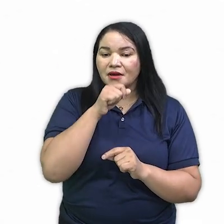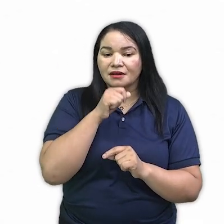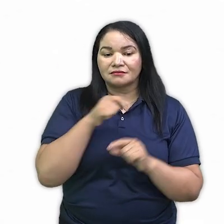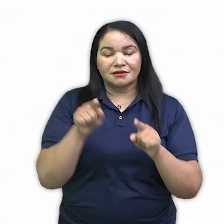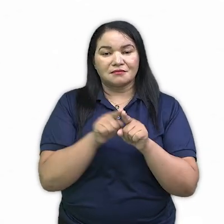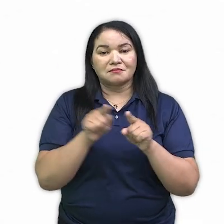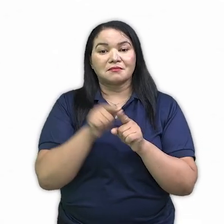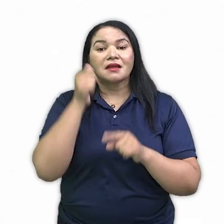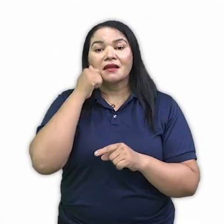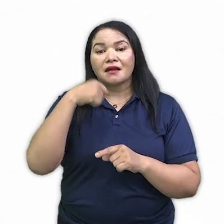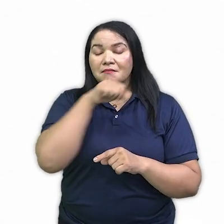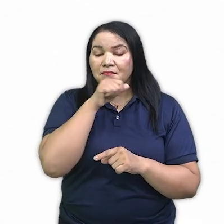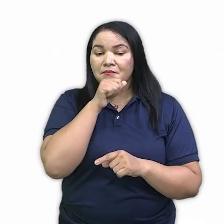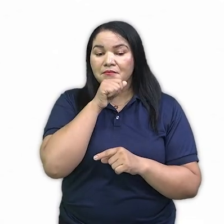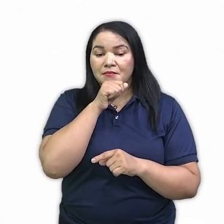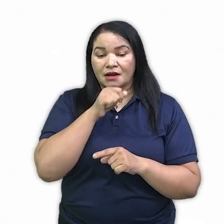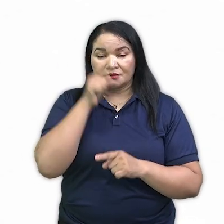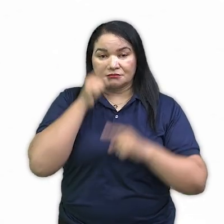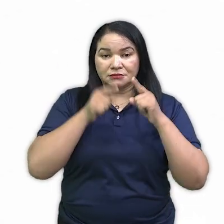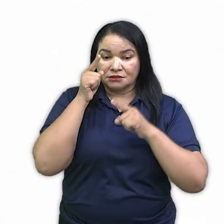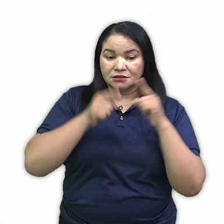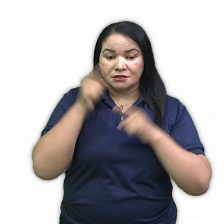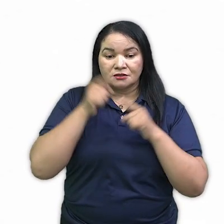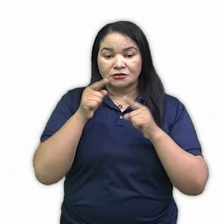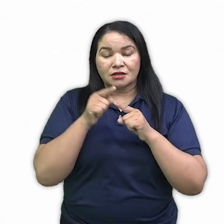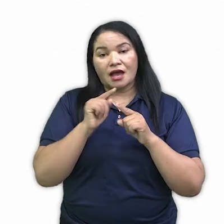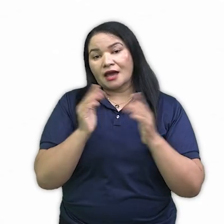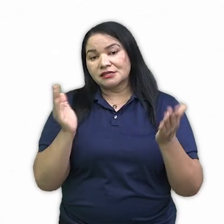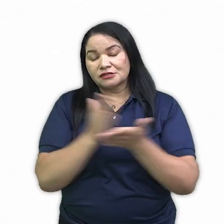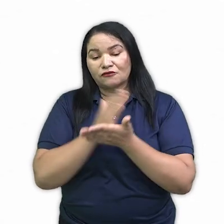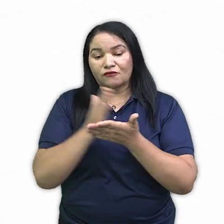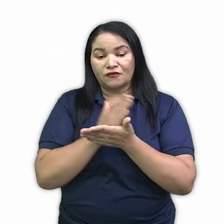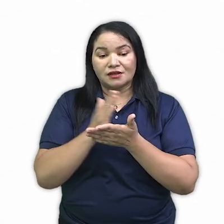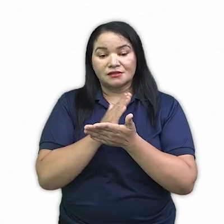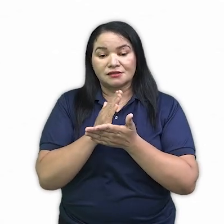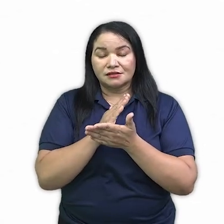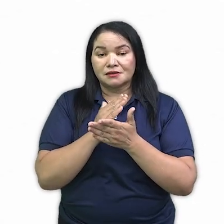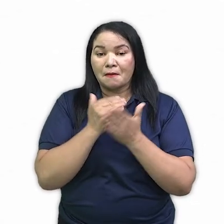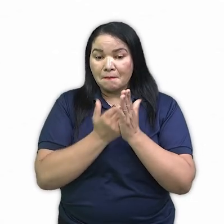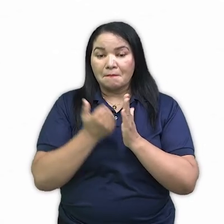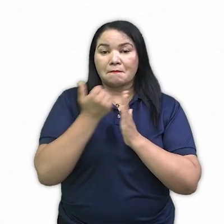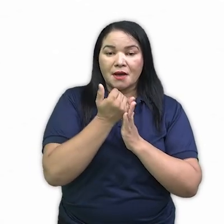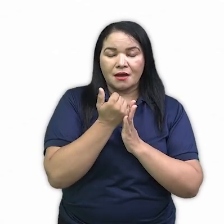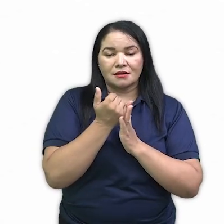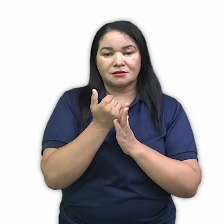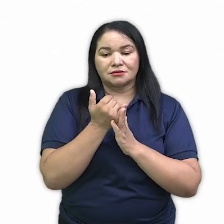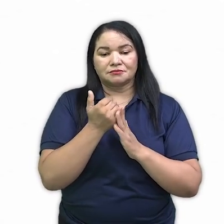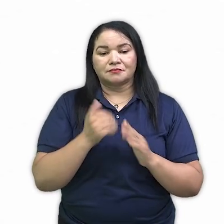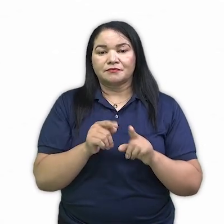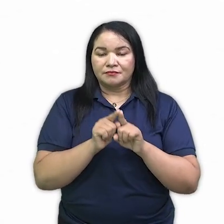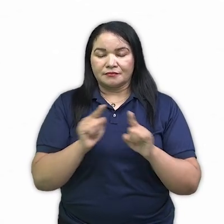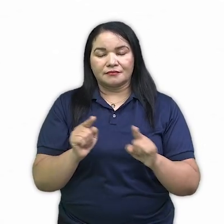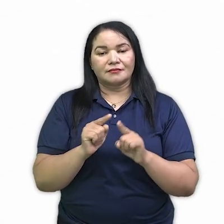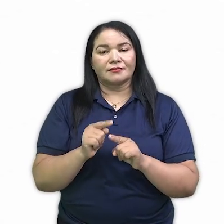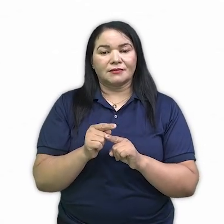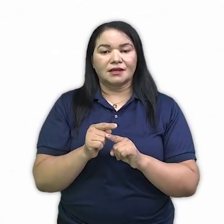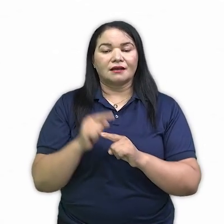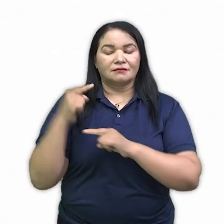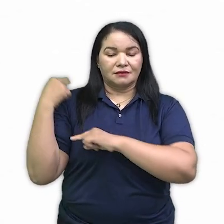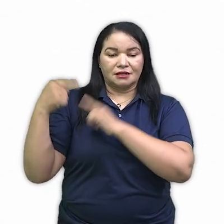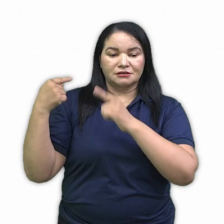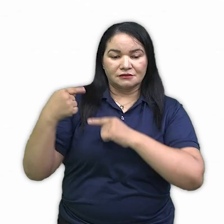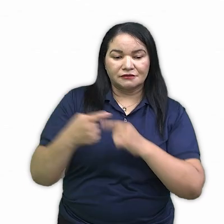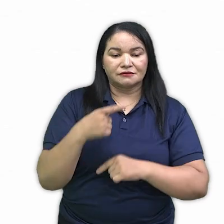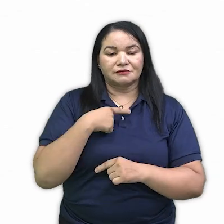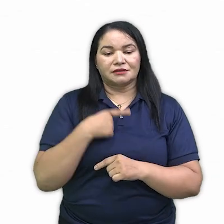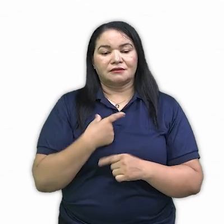mãe já comanda também muito mais a família, algumas vezes até mais do que o pai, né? Mas ainda existe essa tradição, tá?